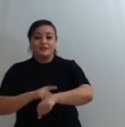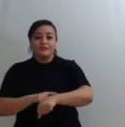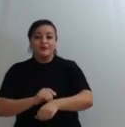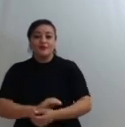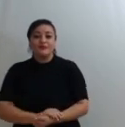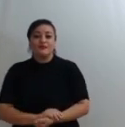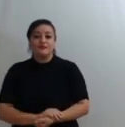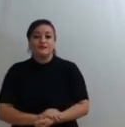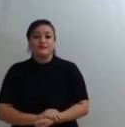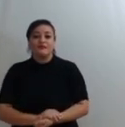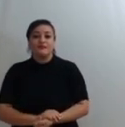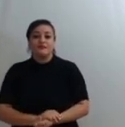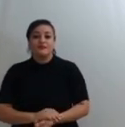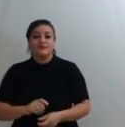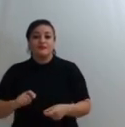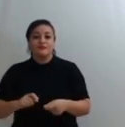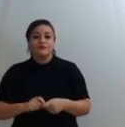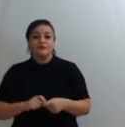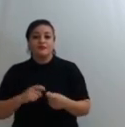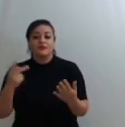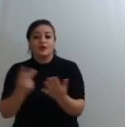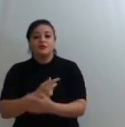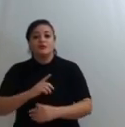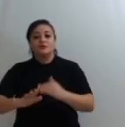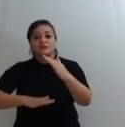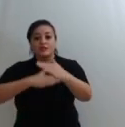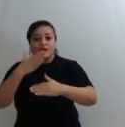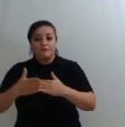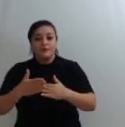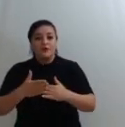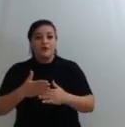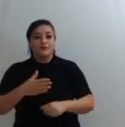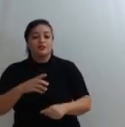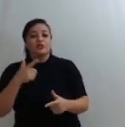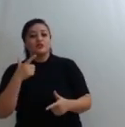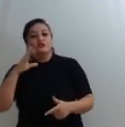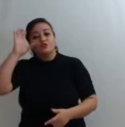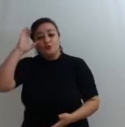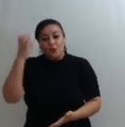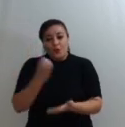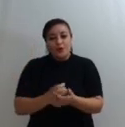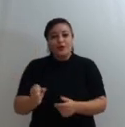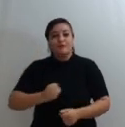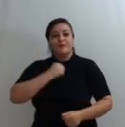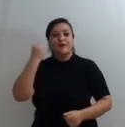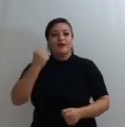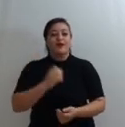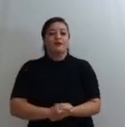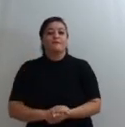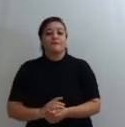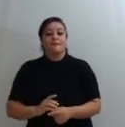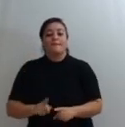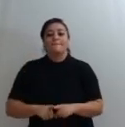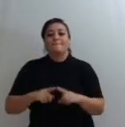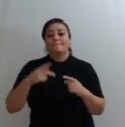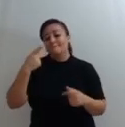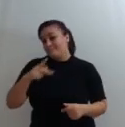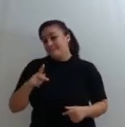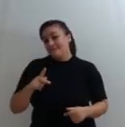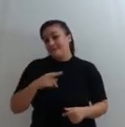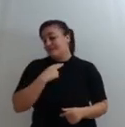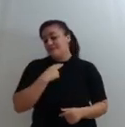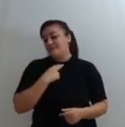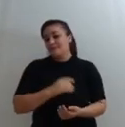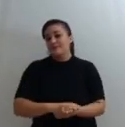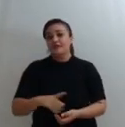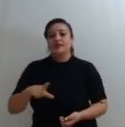de produção de efeitos decorrentes diretamente de uma falta grave. Para não se poder, simplesmente pela existência de